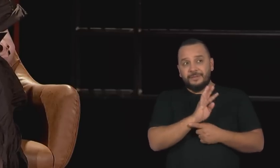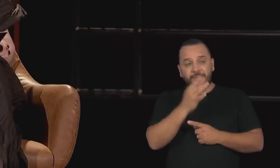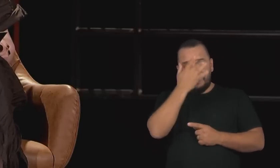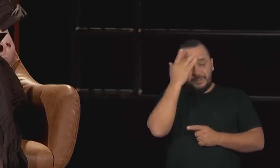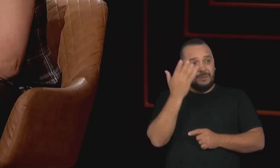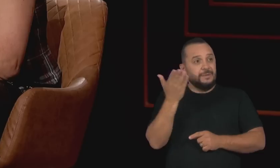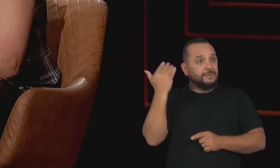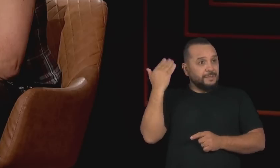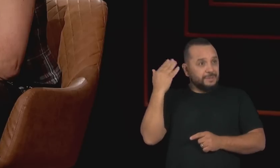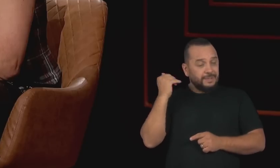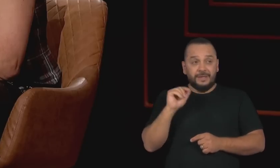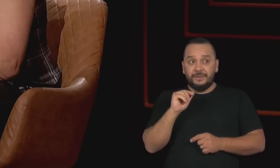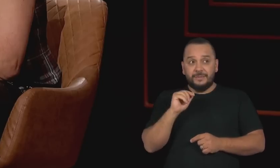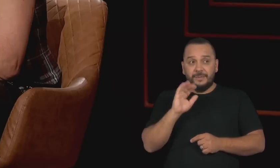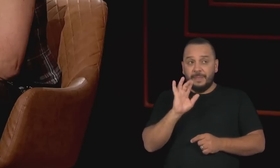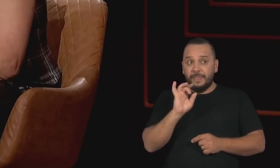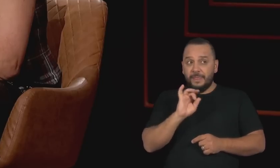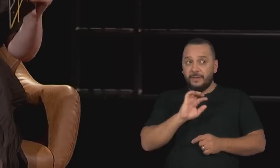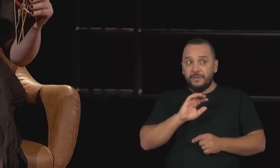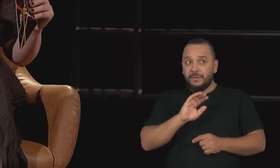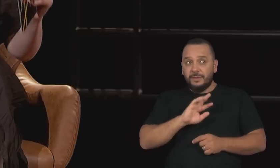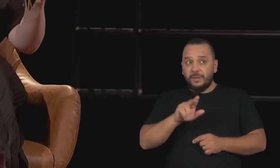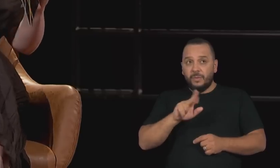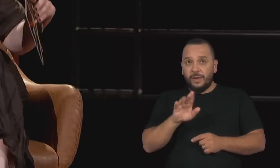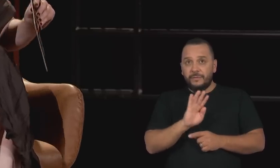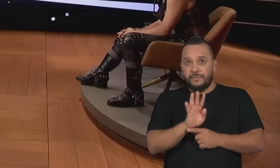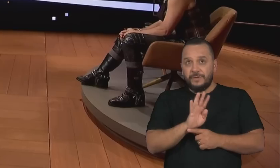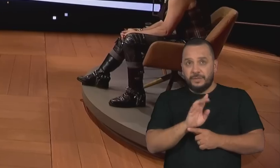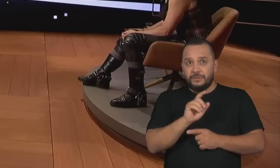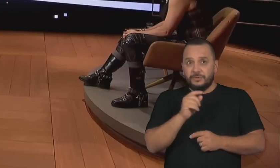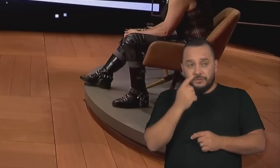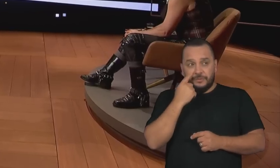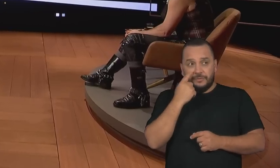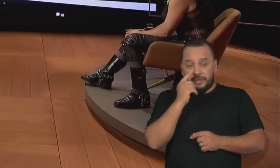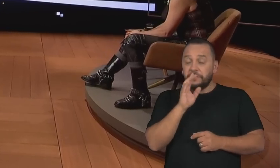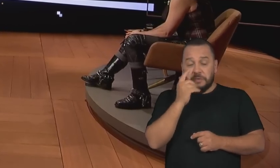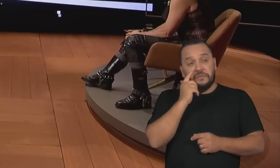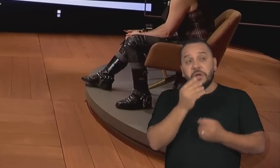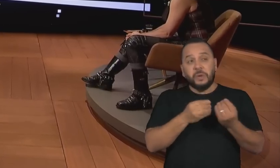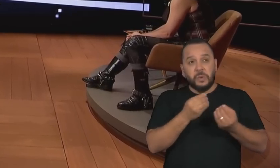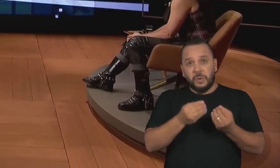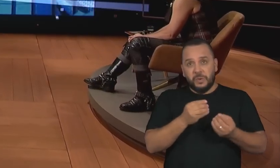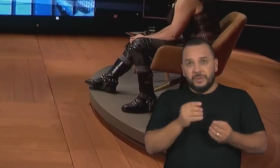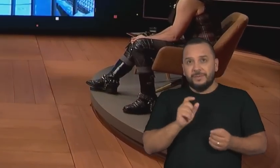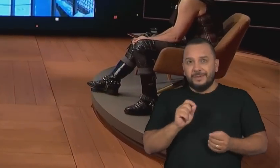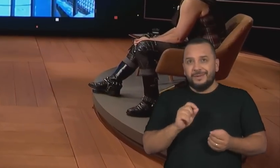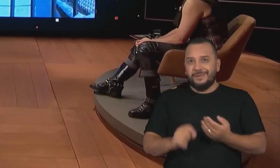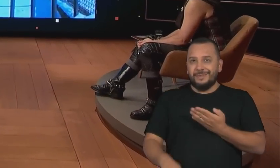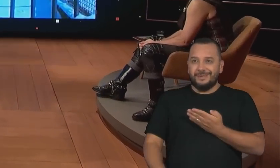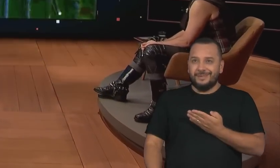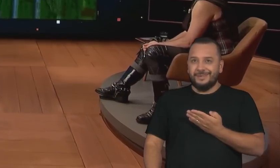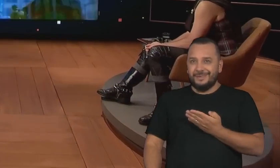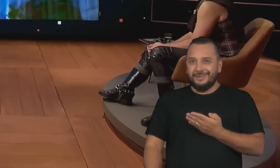época aí para você, mas não é um vídeo, tá? É um... Tá. Oh my God, vamos É um ver. post. Dá uma olhada, é um post.